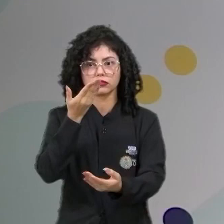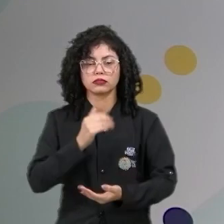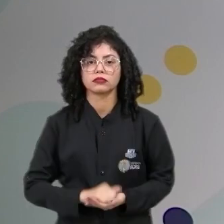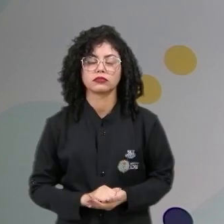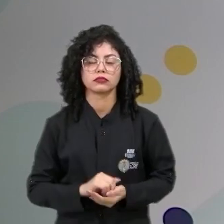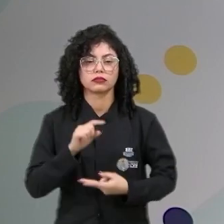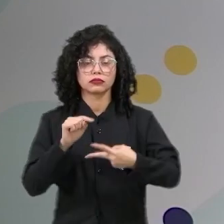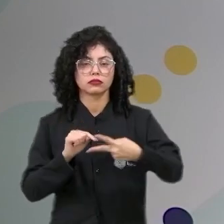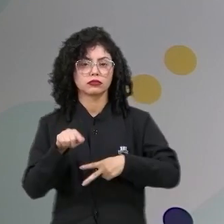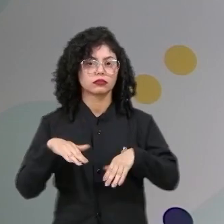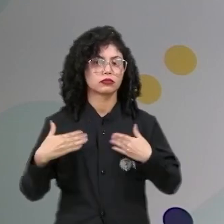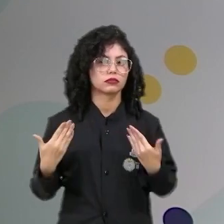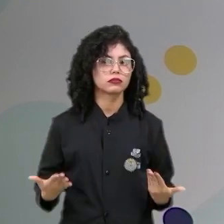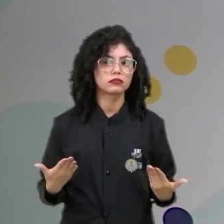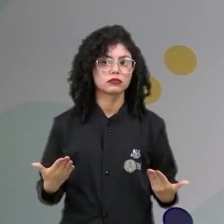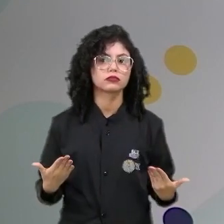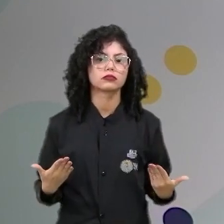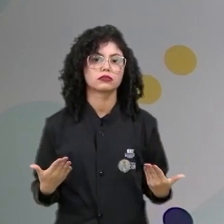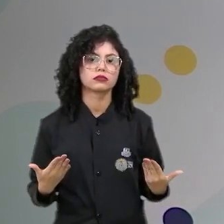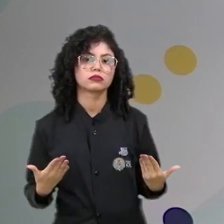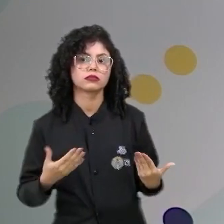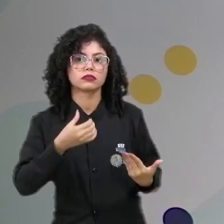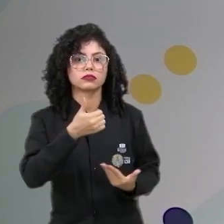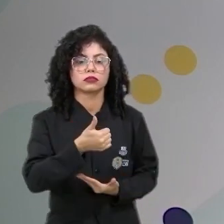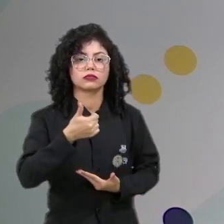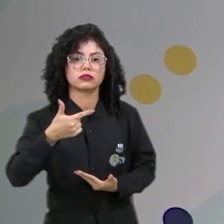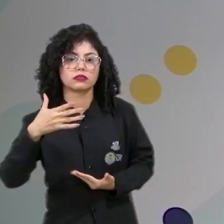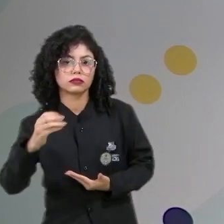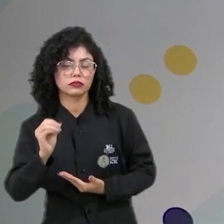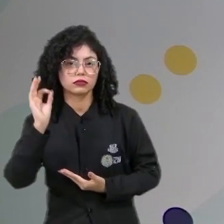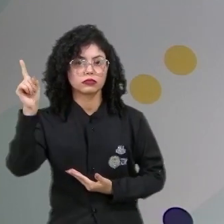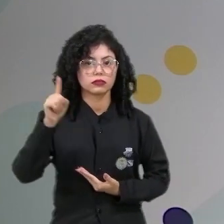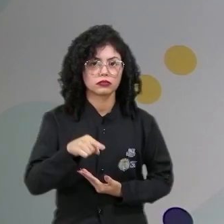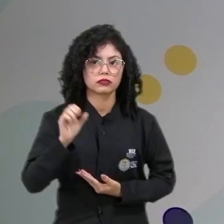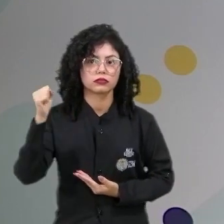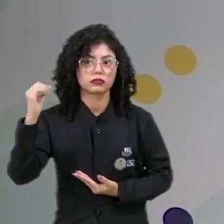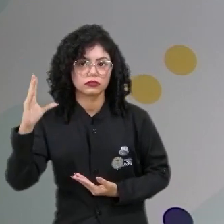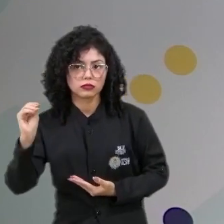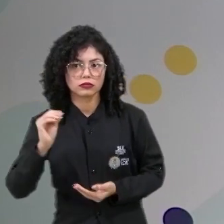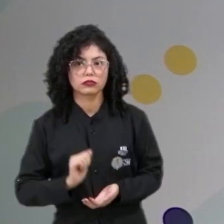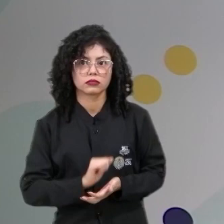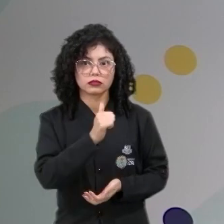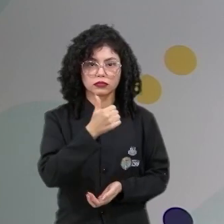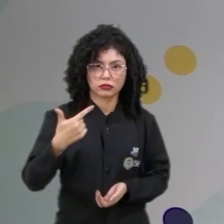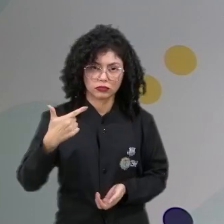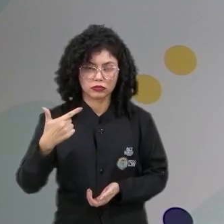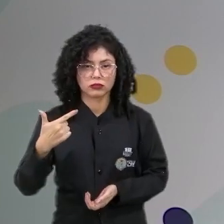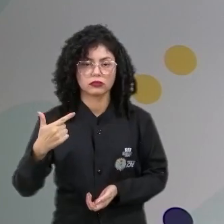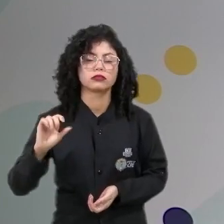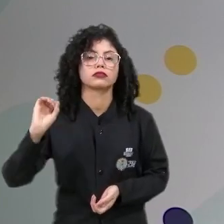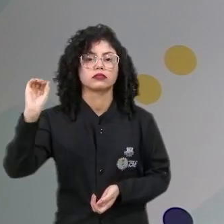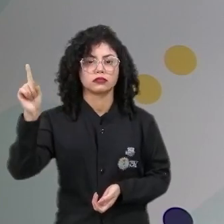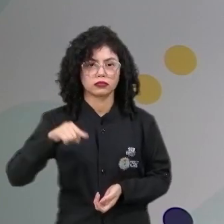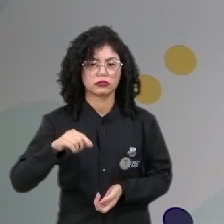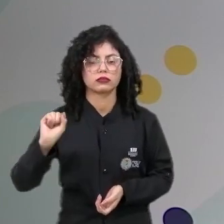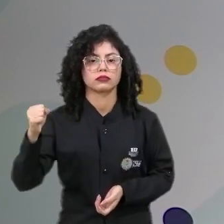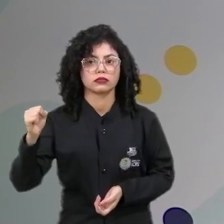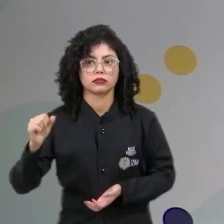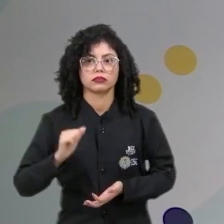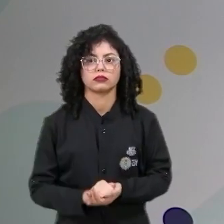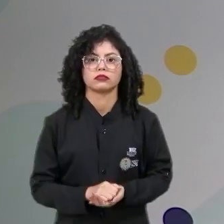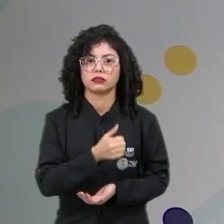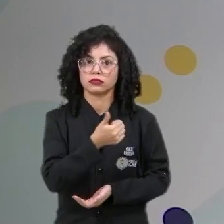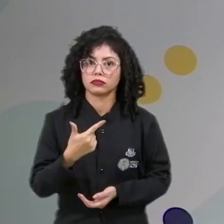é porque não estava 120 por 80. Ou então, 12 por 8. Tá? O que